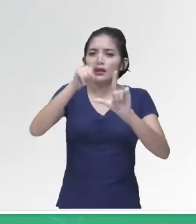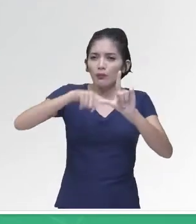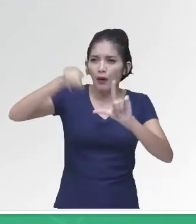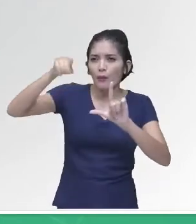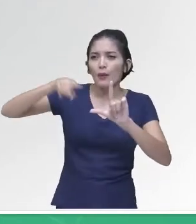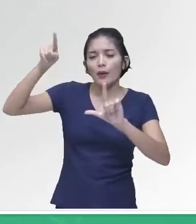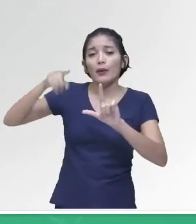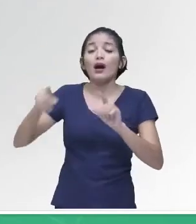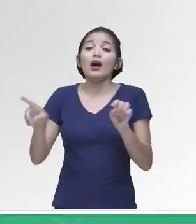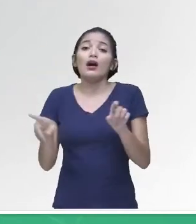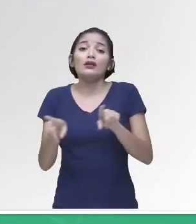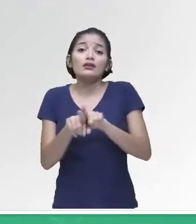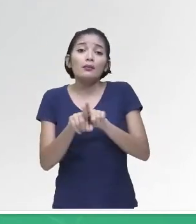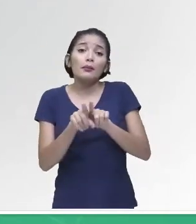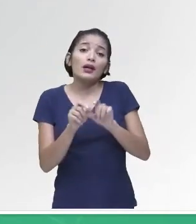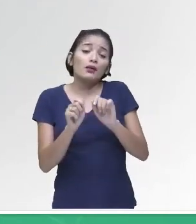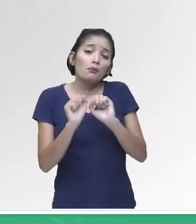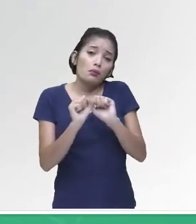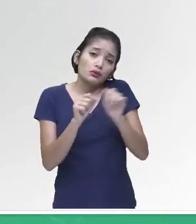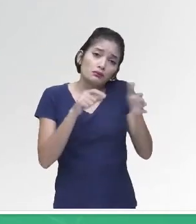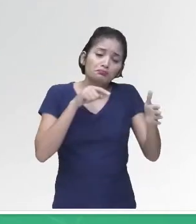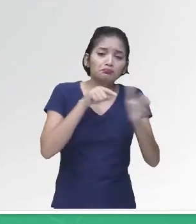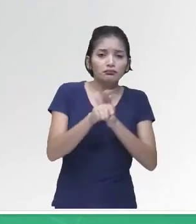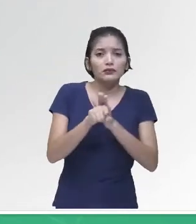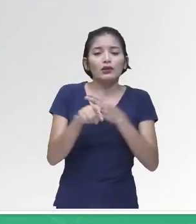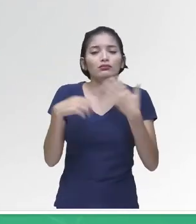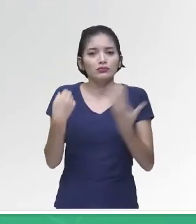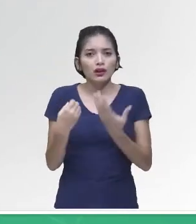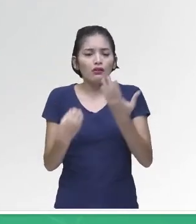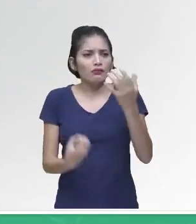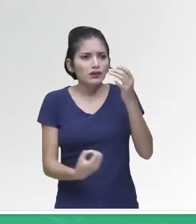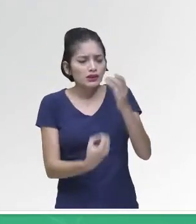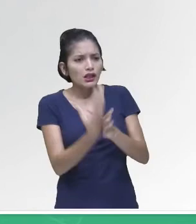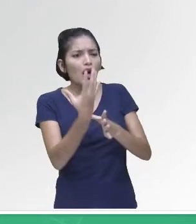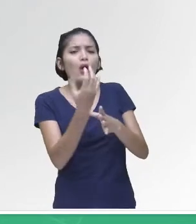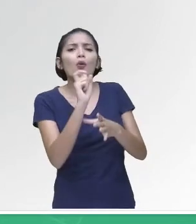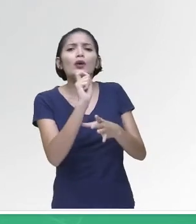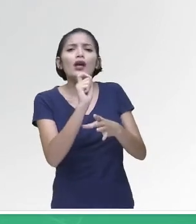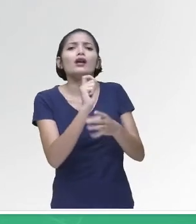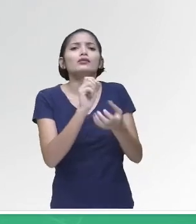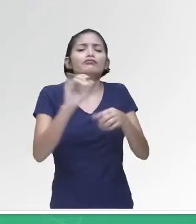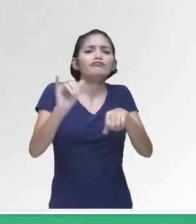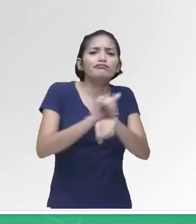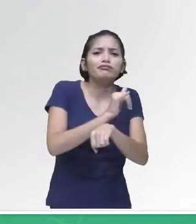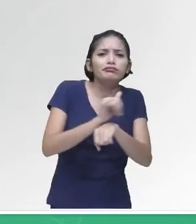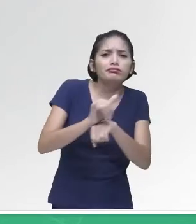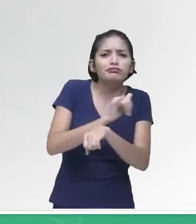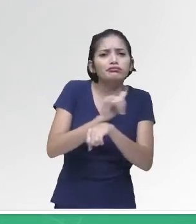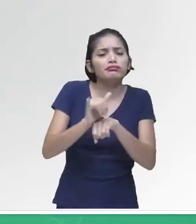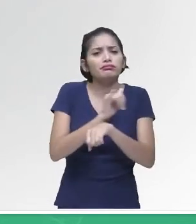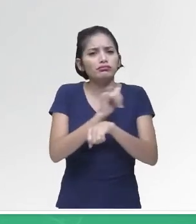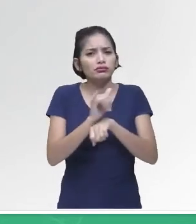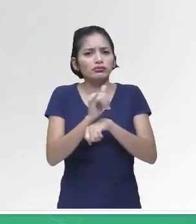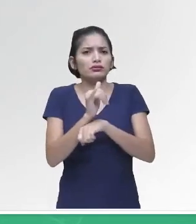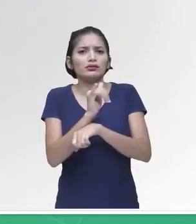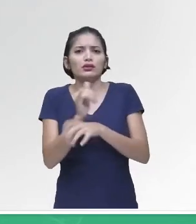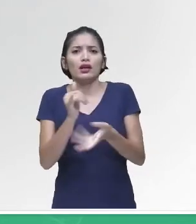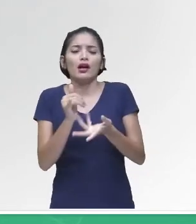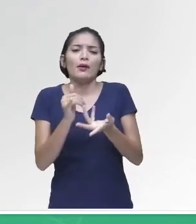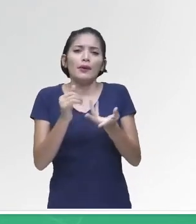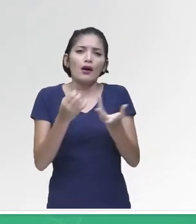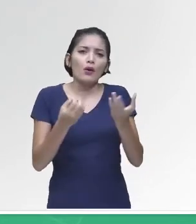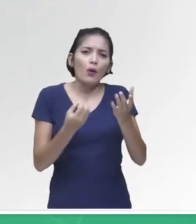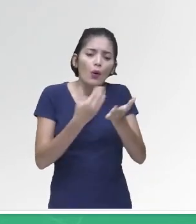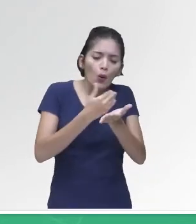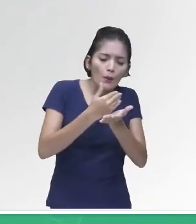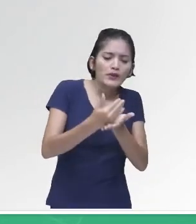de repente, fazer uma pergunta. Eu vou criar uma estratégia ali que me permita começar a entrar no tema.